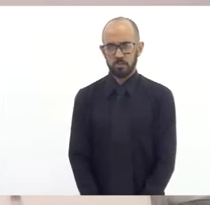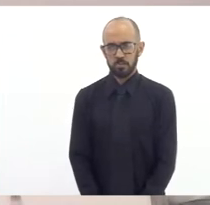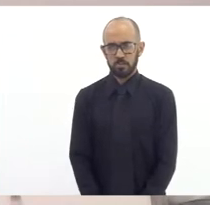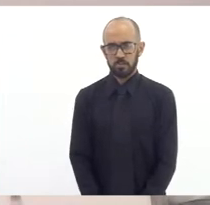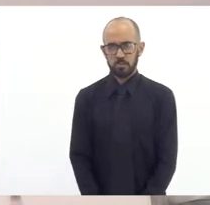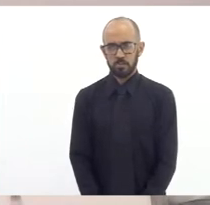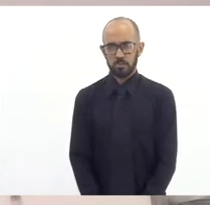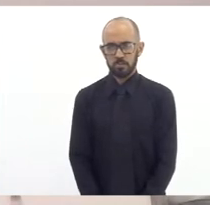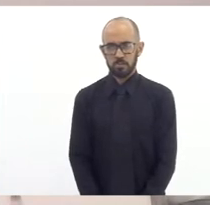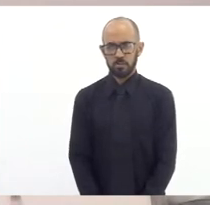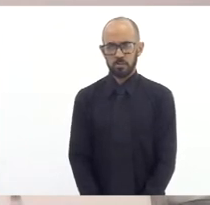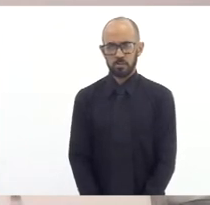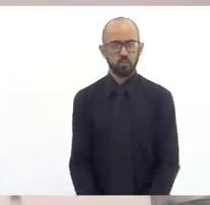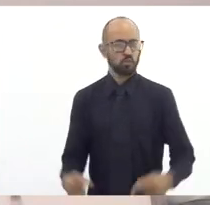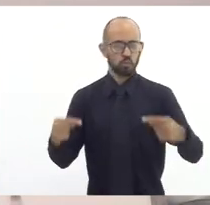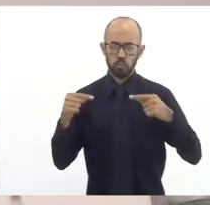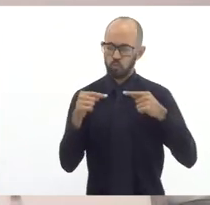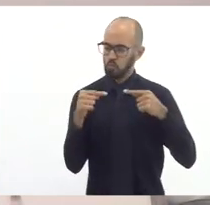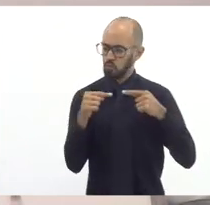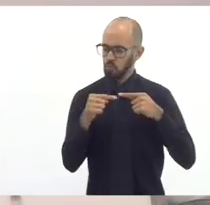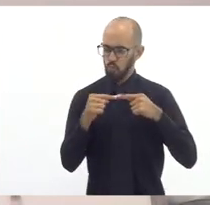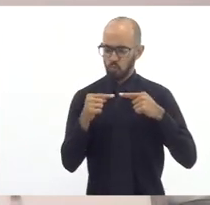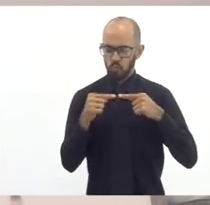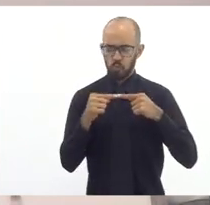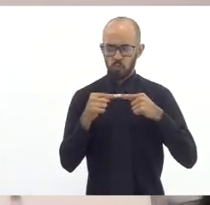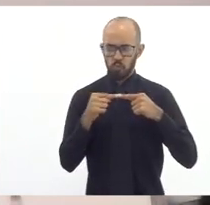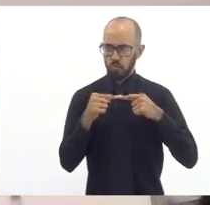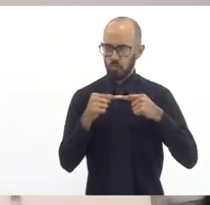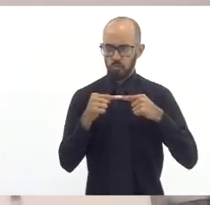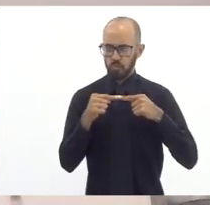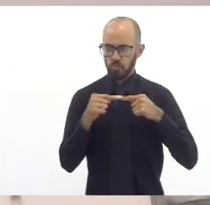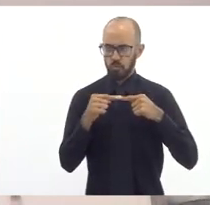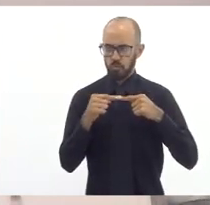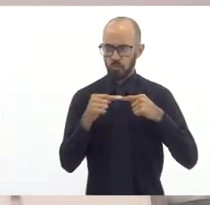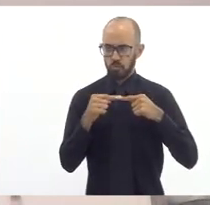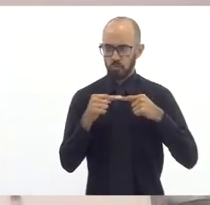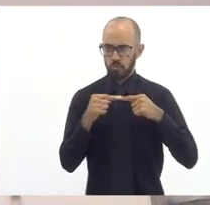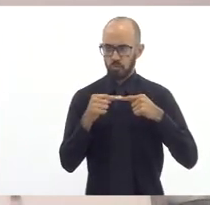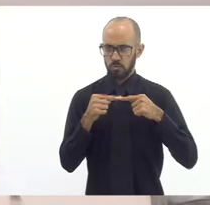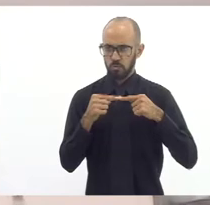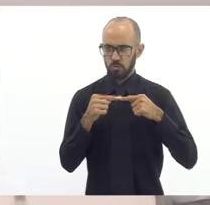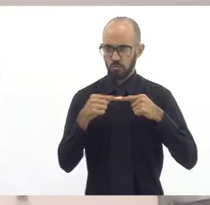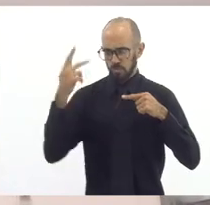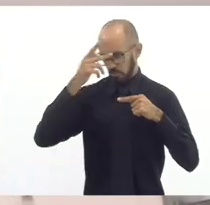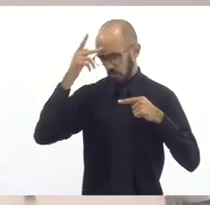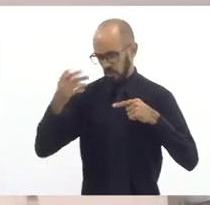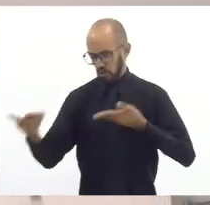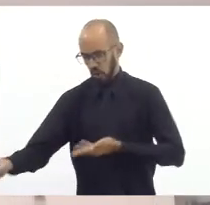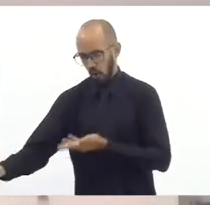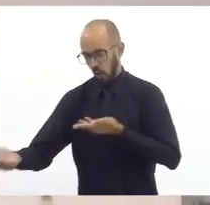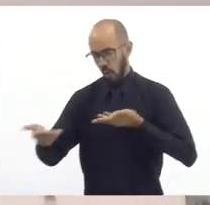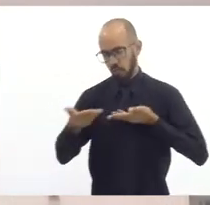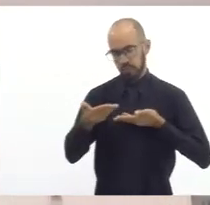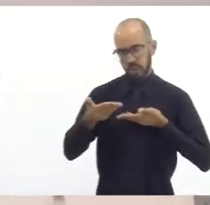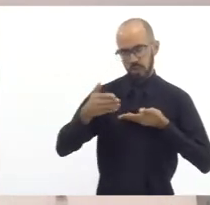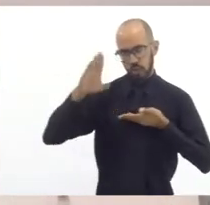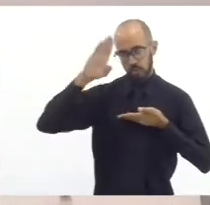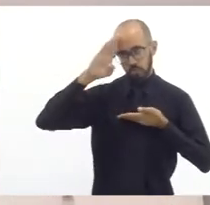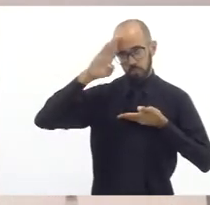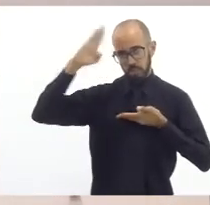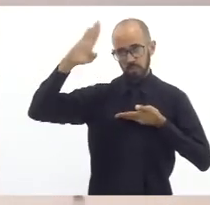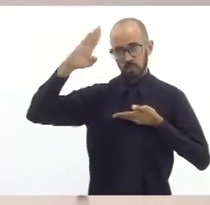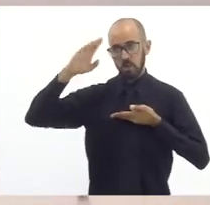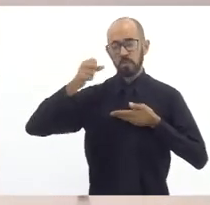cabe a quem seja convidado e, principalmente,